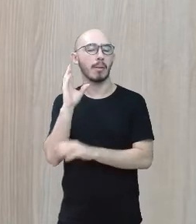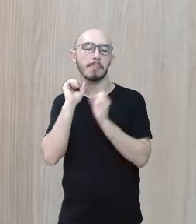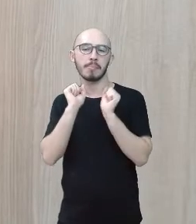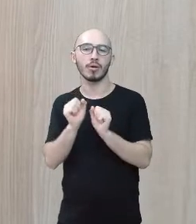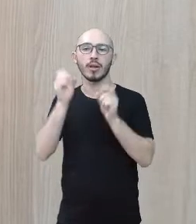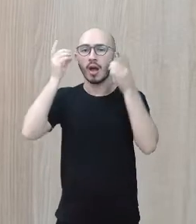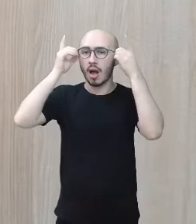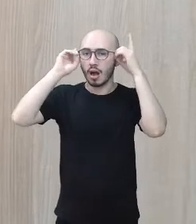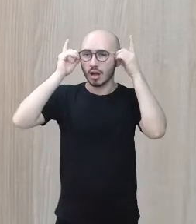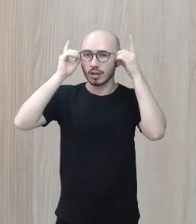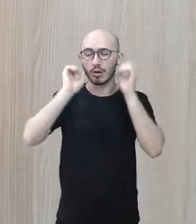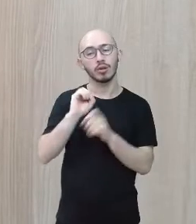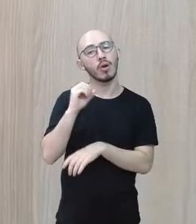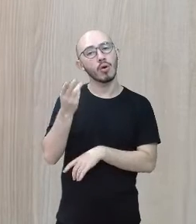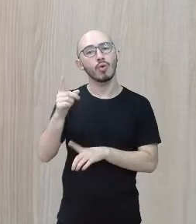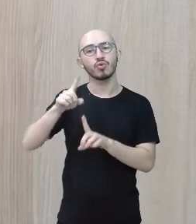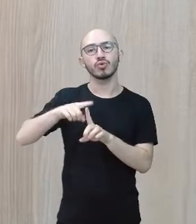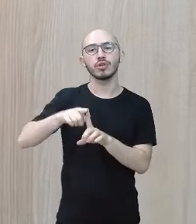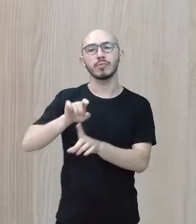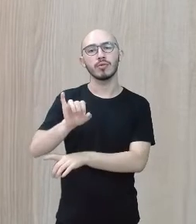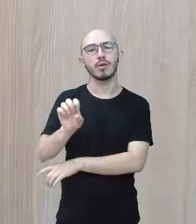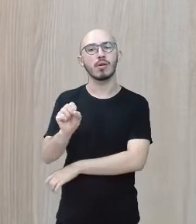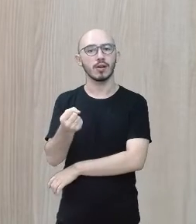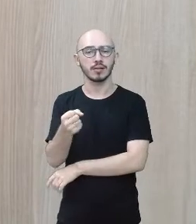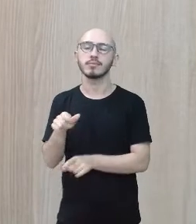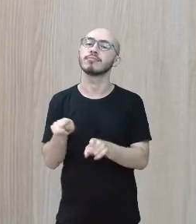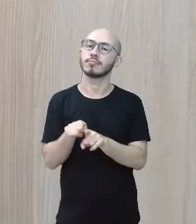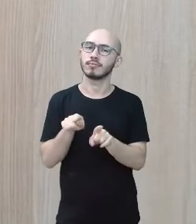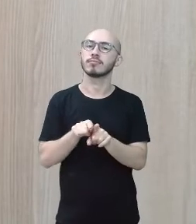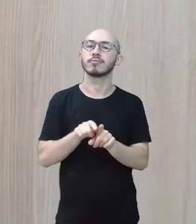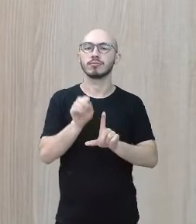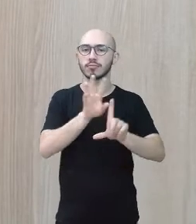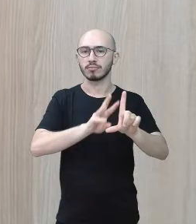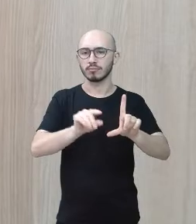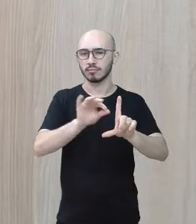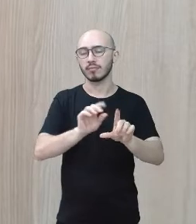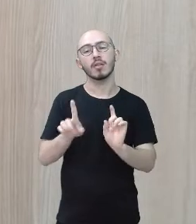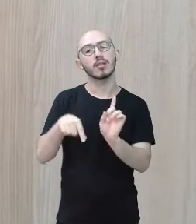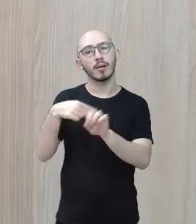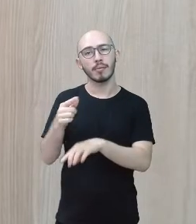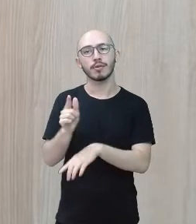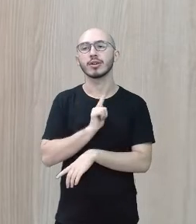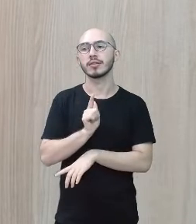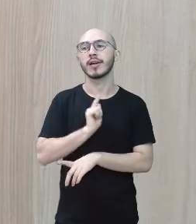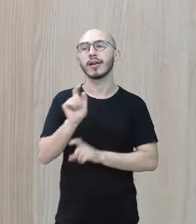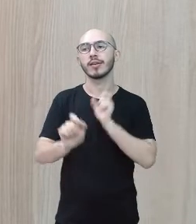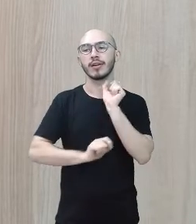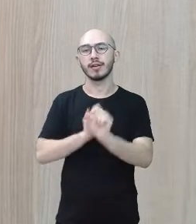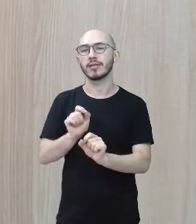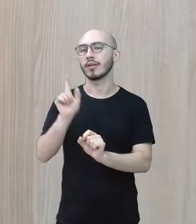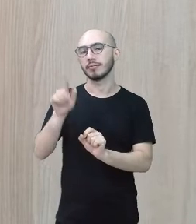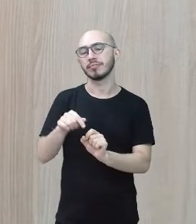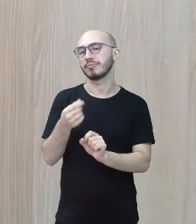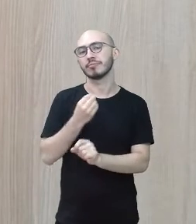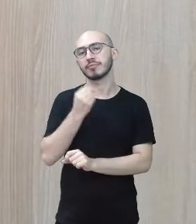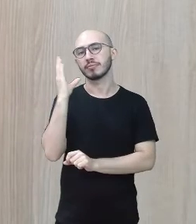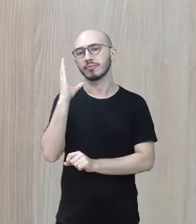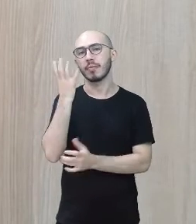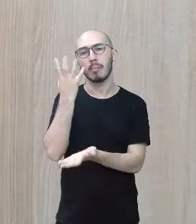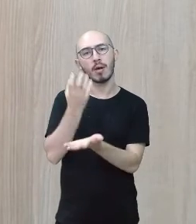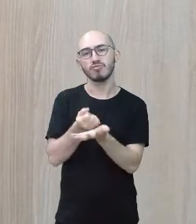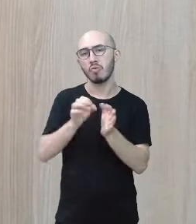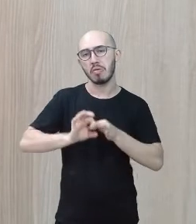ele Android ou iOS, tá? E depois você vai ser direcionado à loja de aplicativo, onde você vai